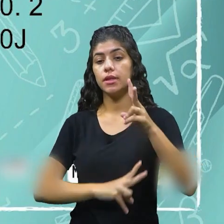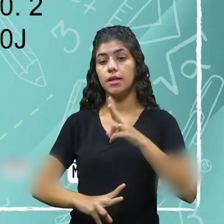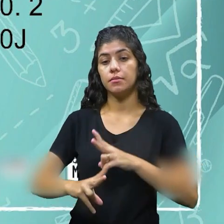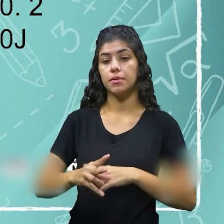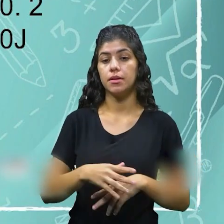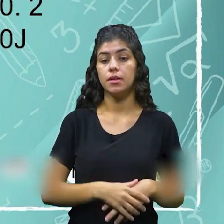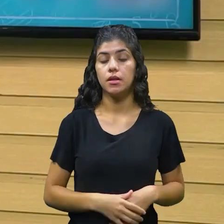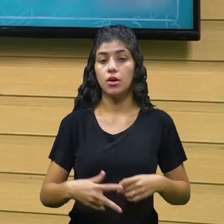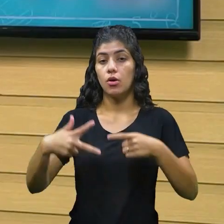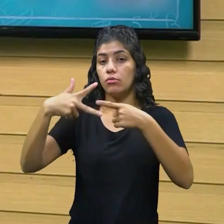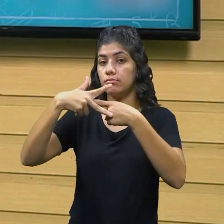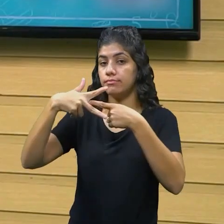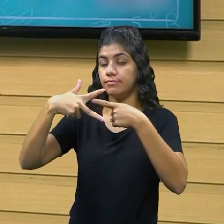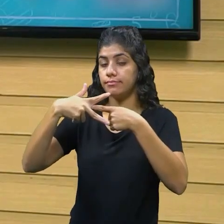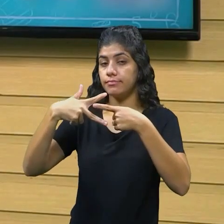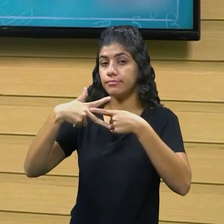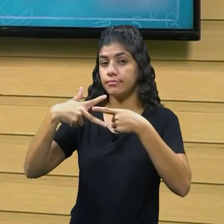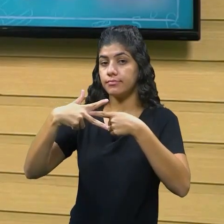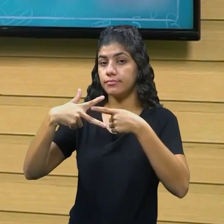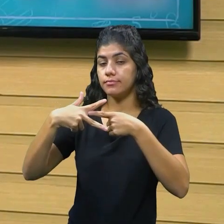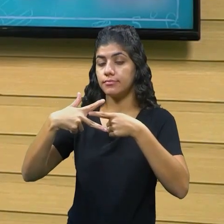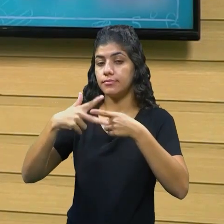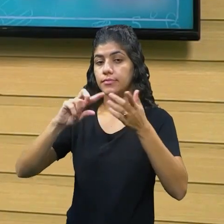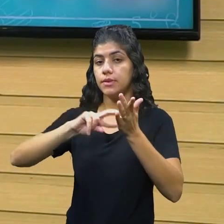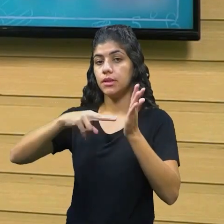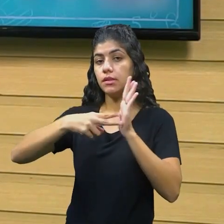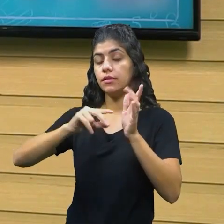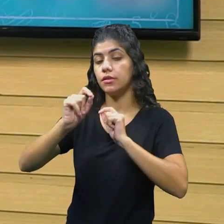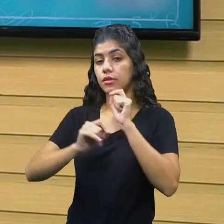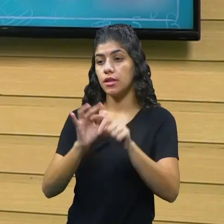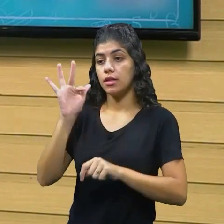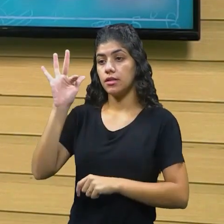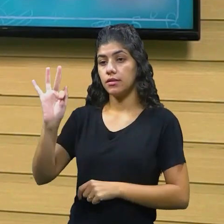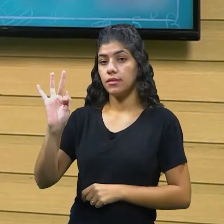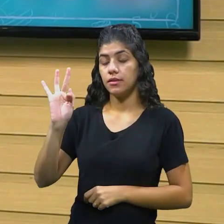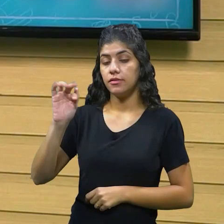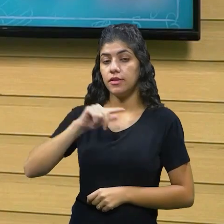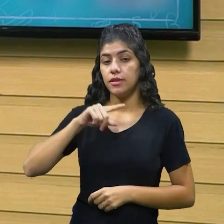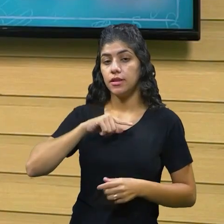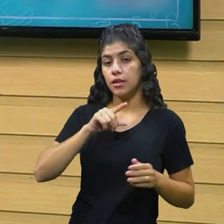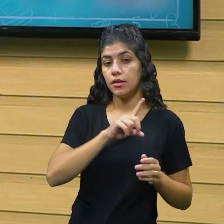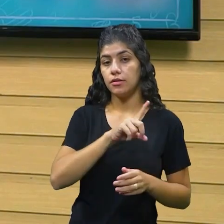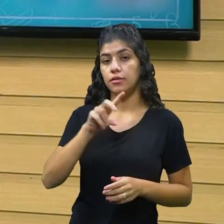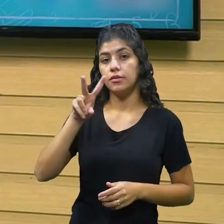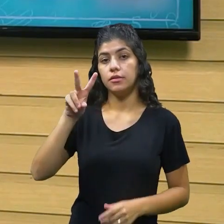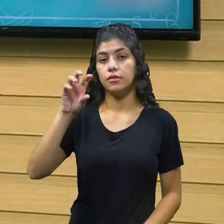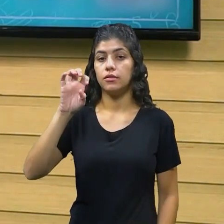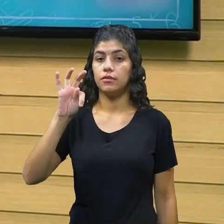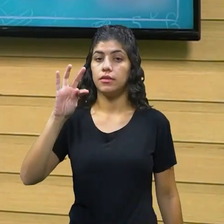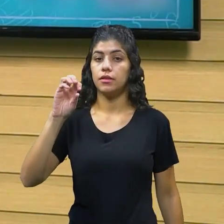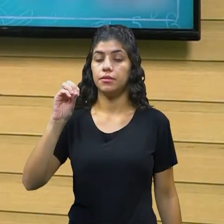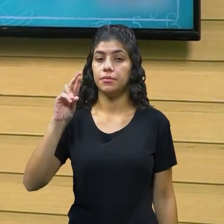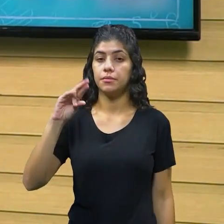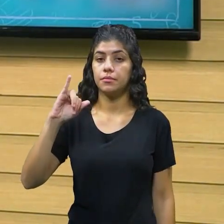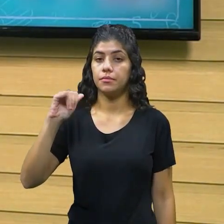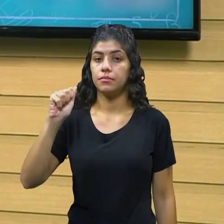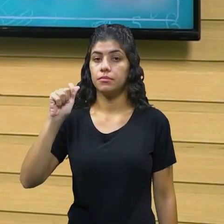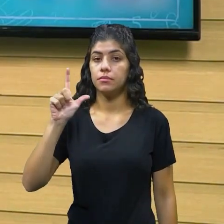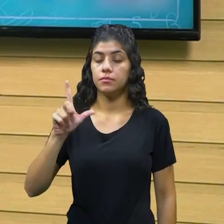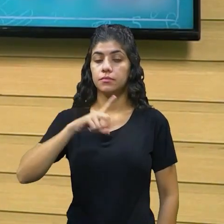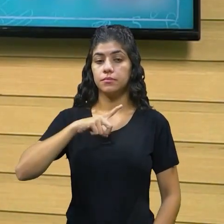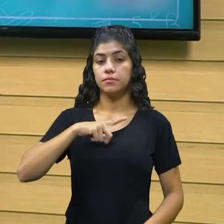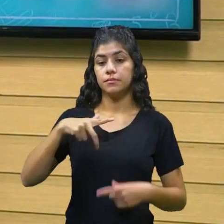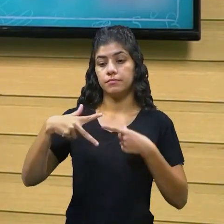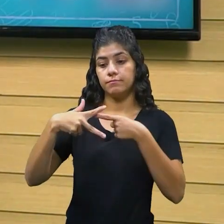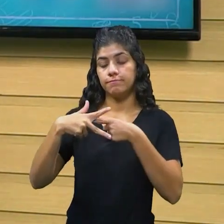uma seta. Essa seta está indicando que esse F está fazendo uma força vetorial, ou seja, uma força com